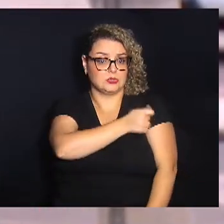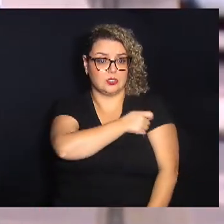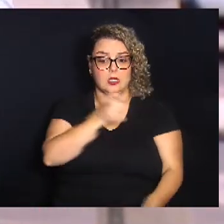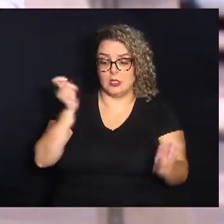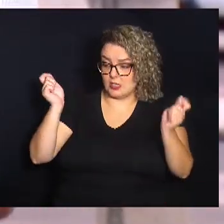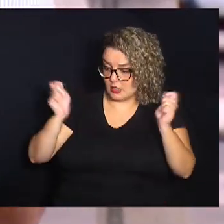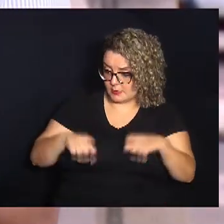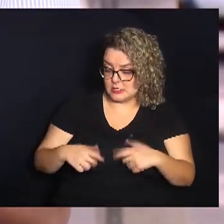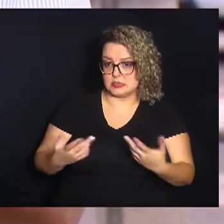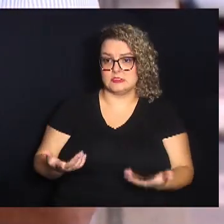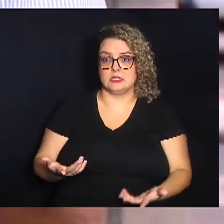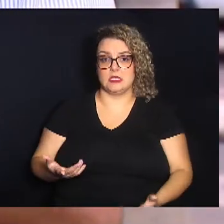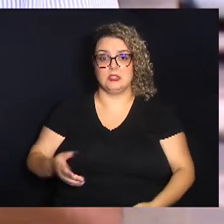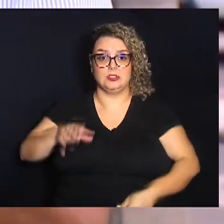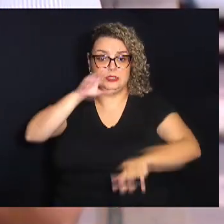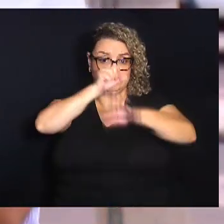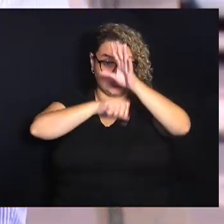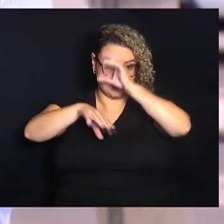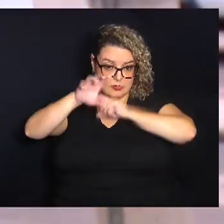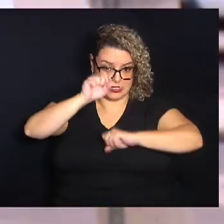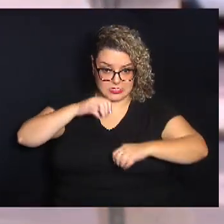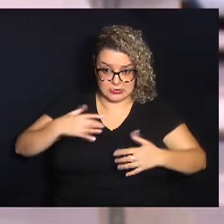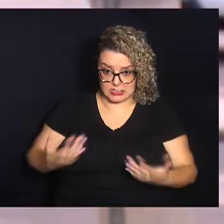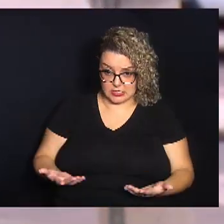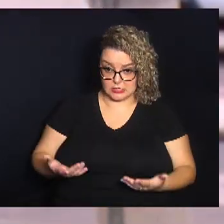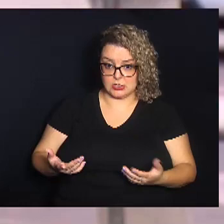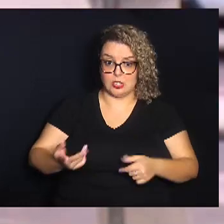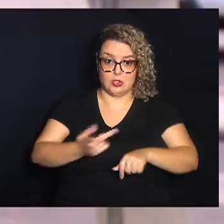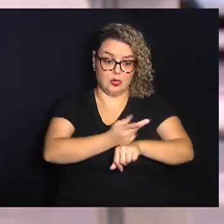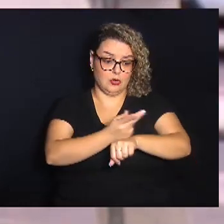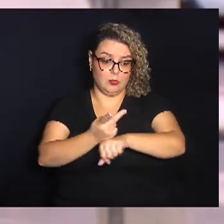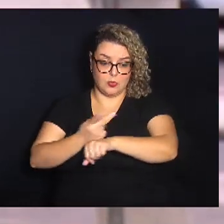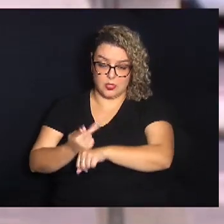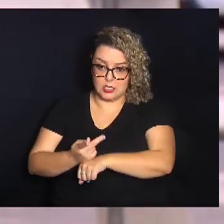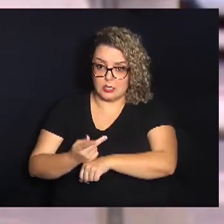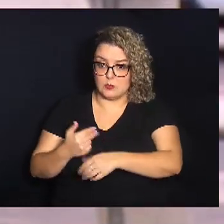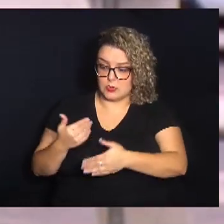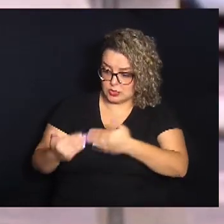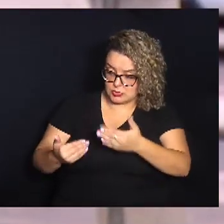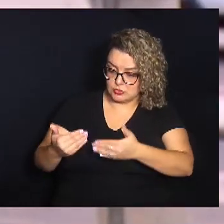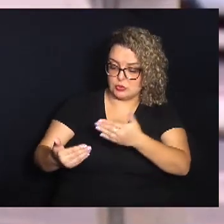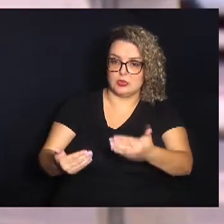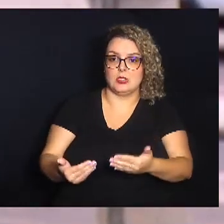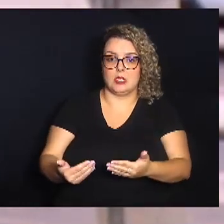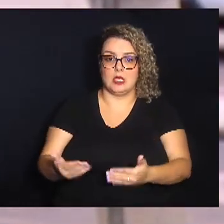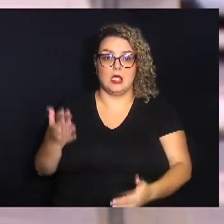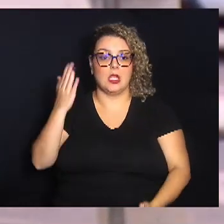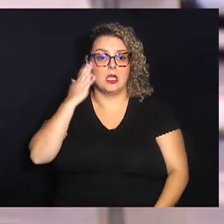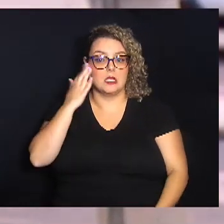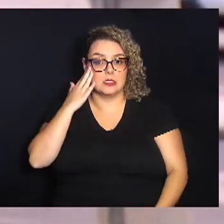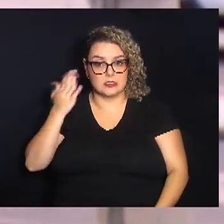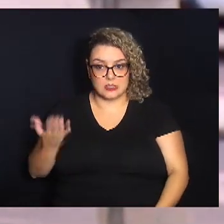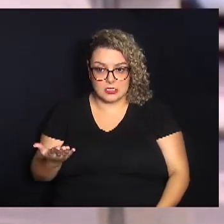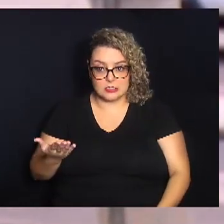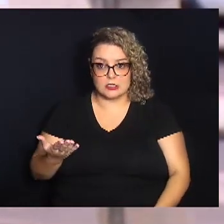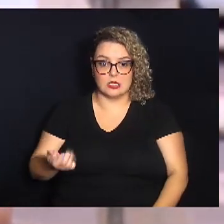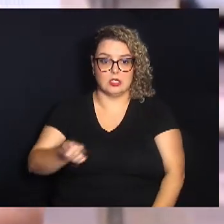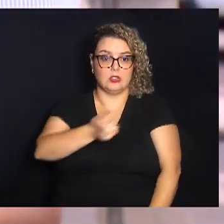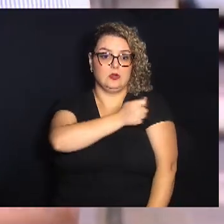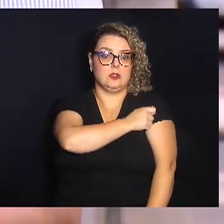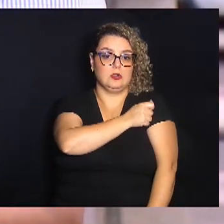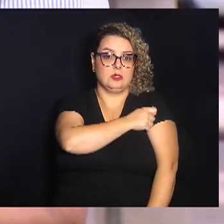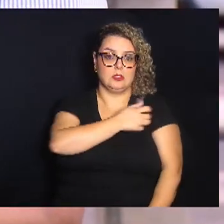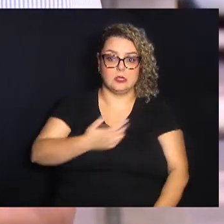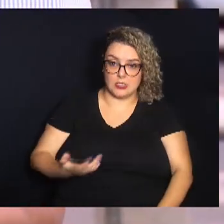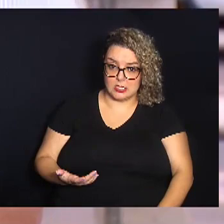ele tem de aprendizagem, buscando no processo a entender como que esse aluno, qual a melhor maneira